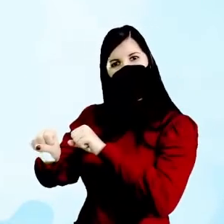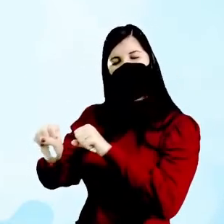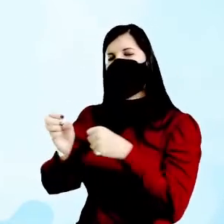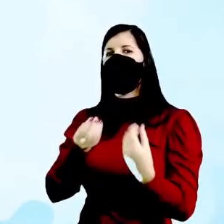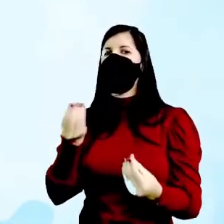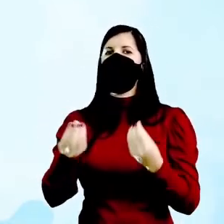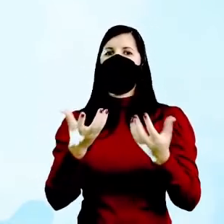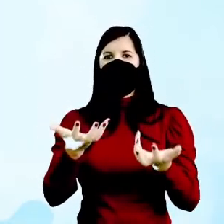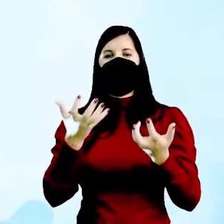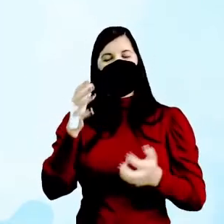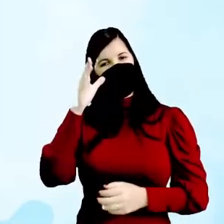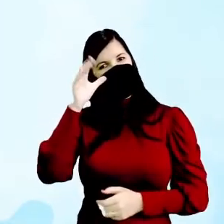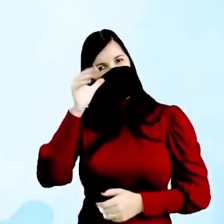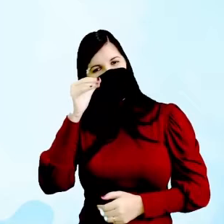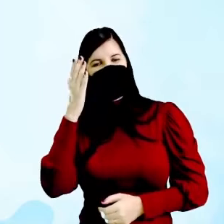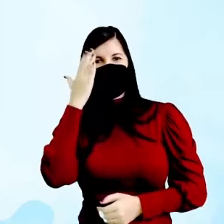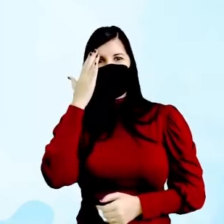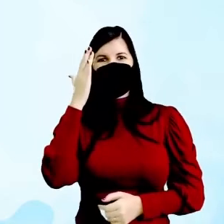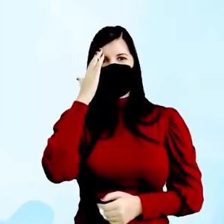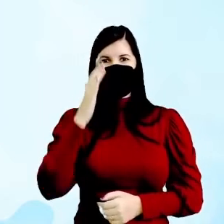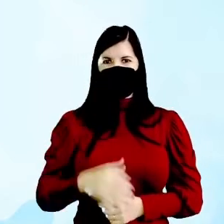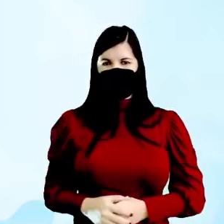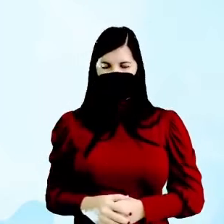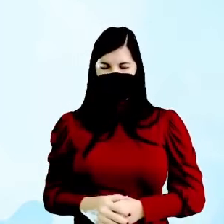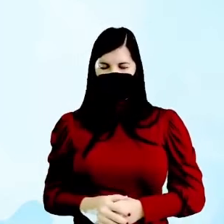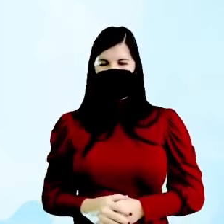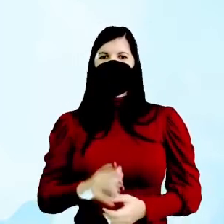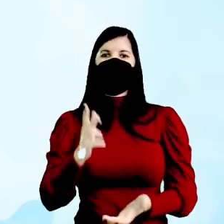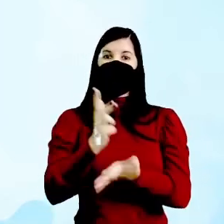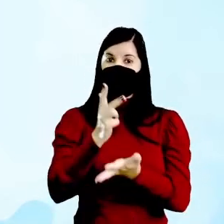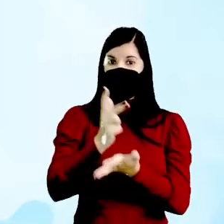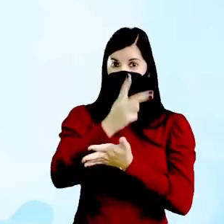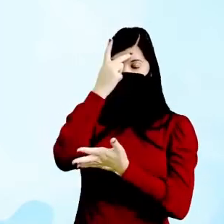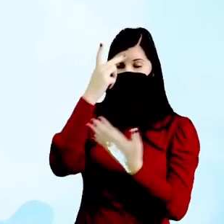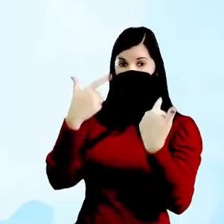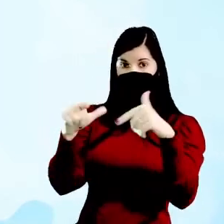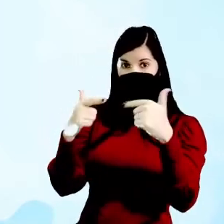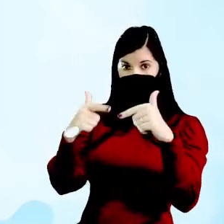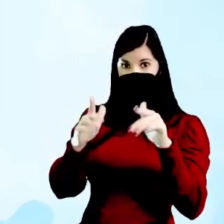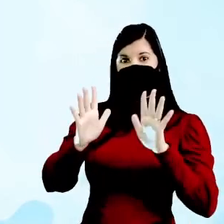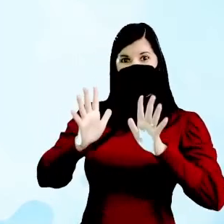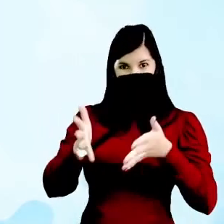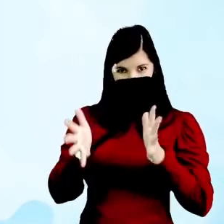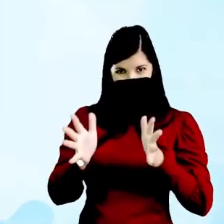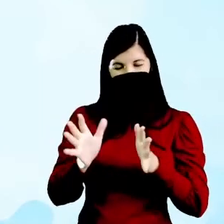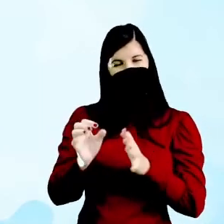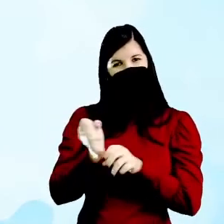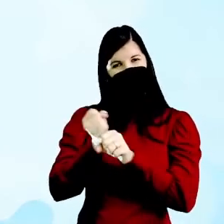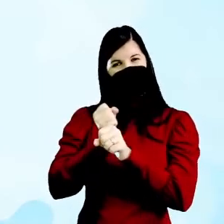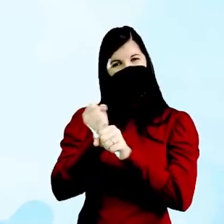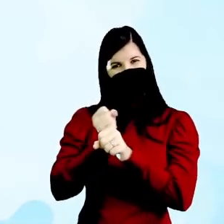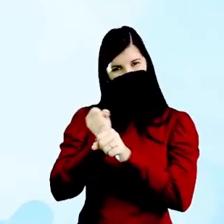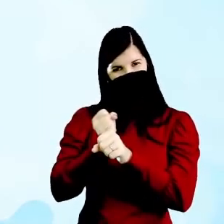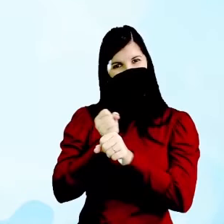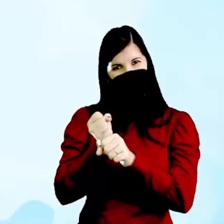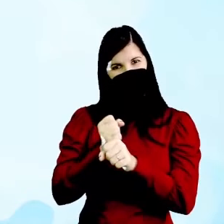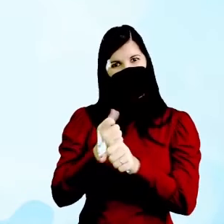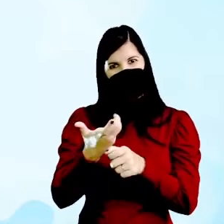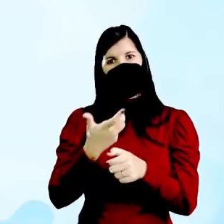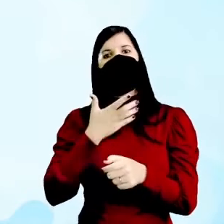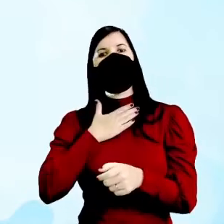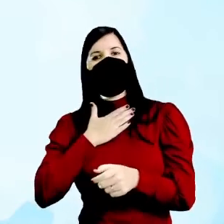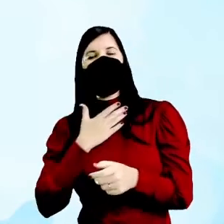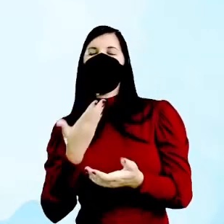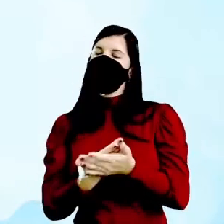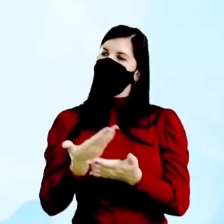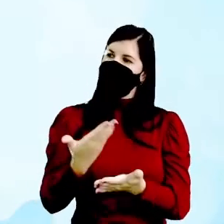um pouquinho. Então, geralmente, os bibliotecários e bibliotecárias que gostam realmente de entrar, de